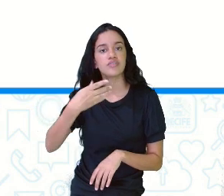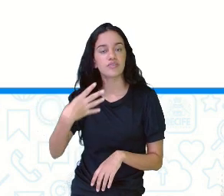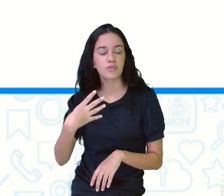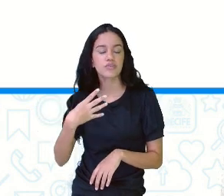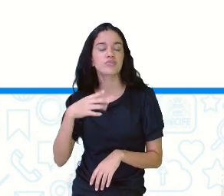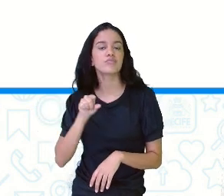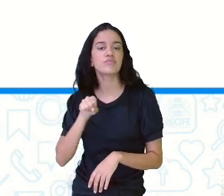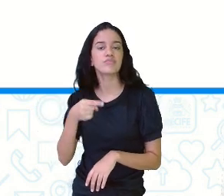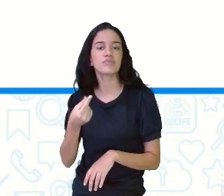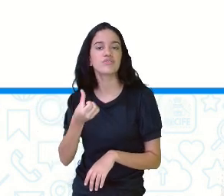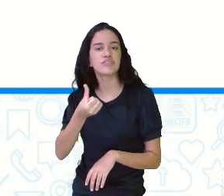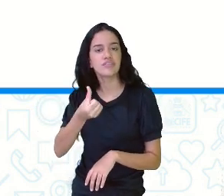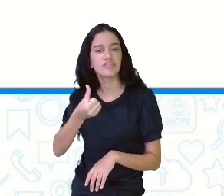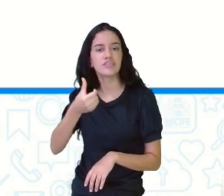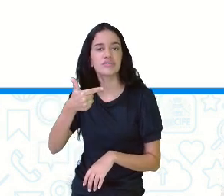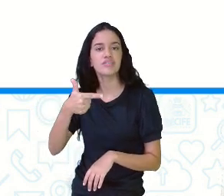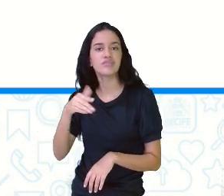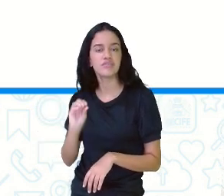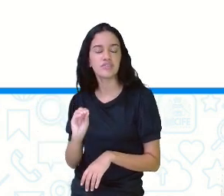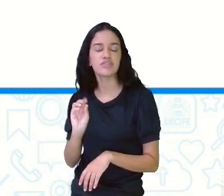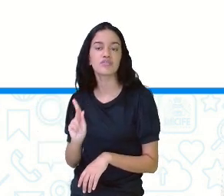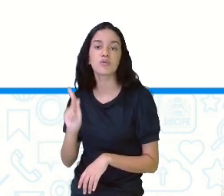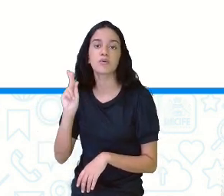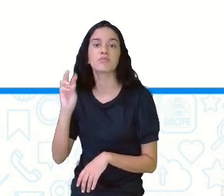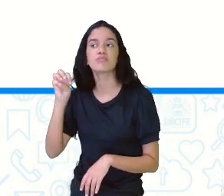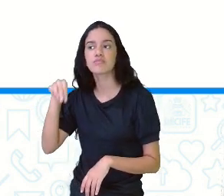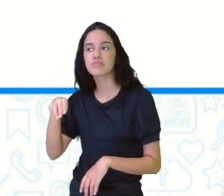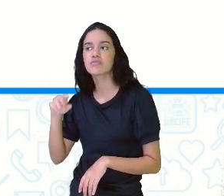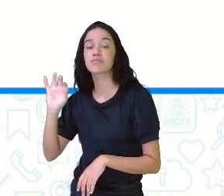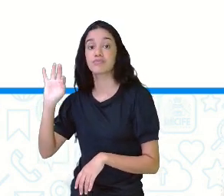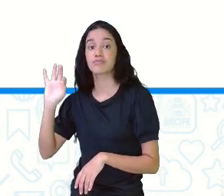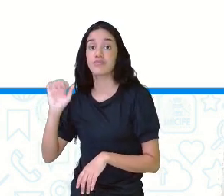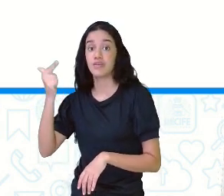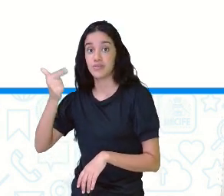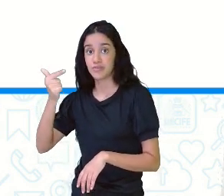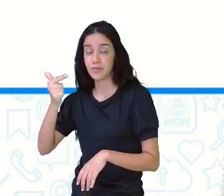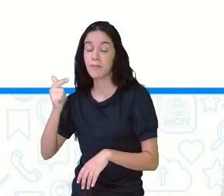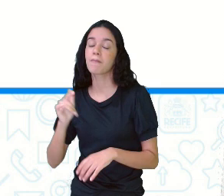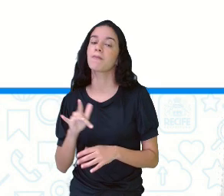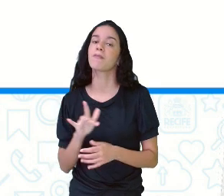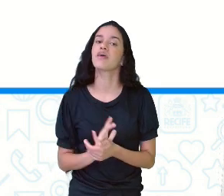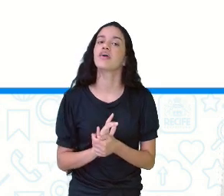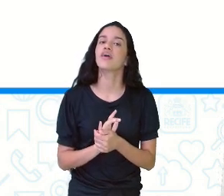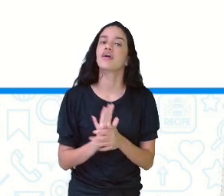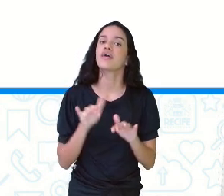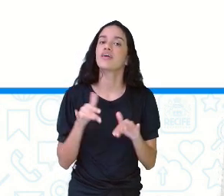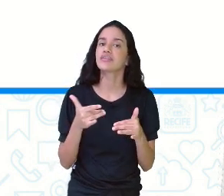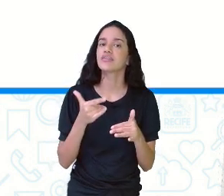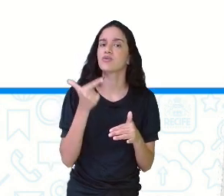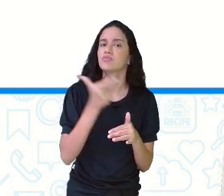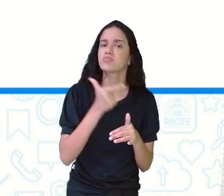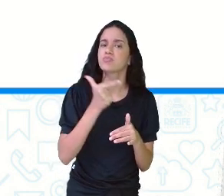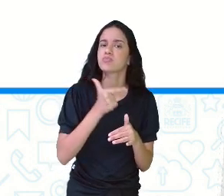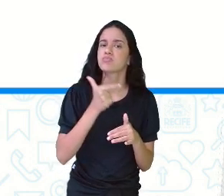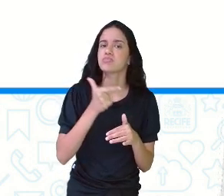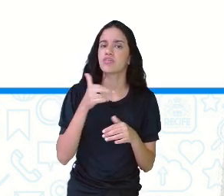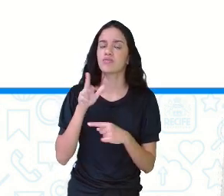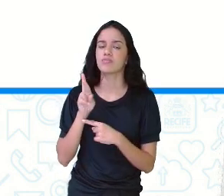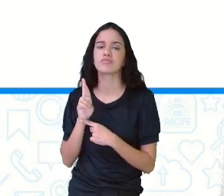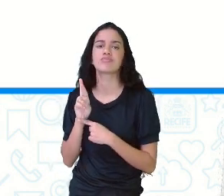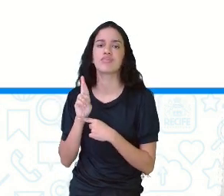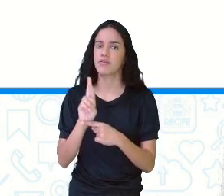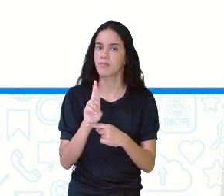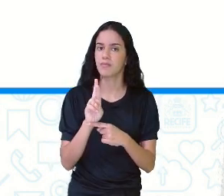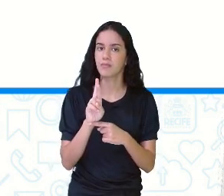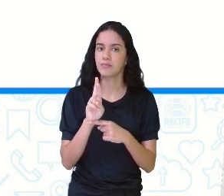924.620 km² e é composta por 4 estados, 2 deles considerados os mais